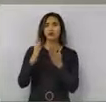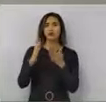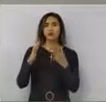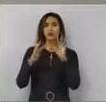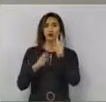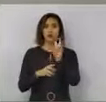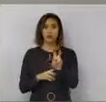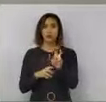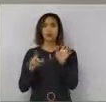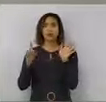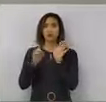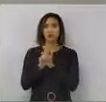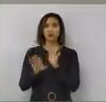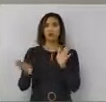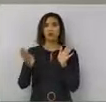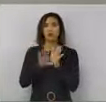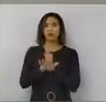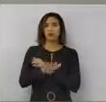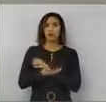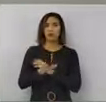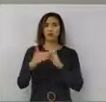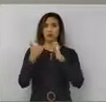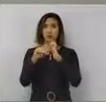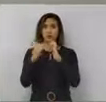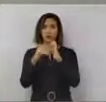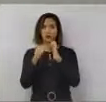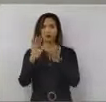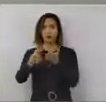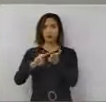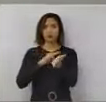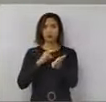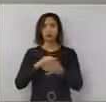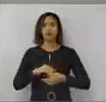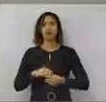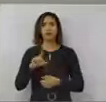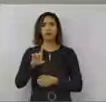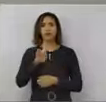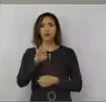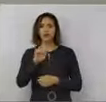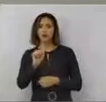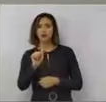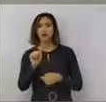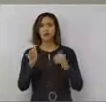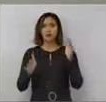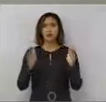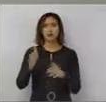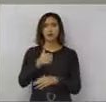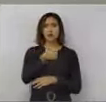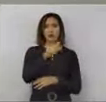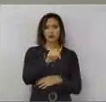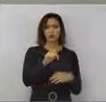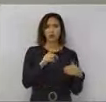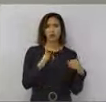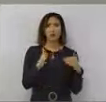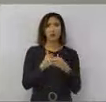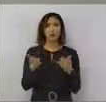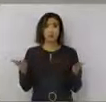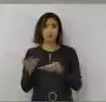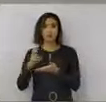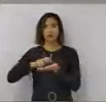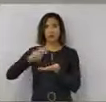cinco perguntas que chegaram através do e-mail entre o dia 17 e hoje pela